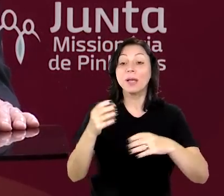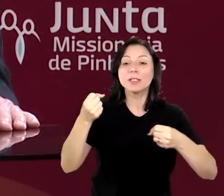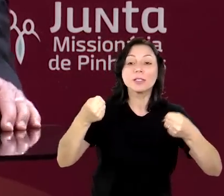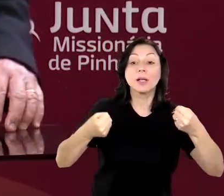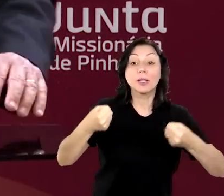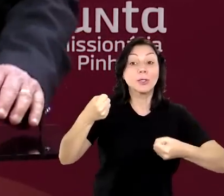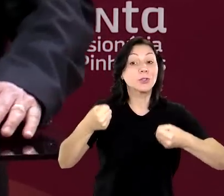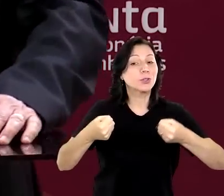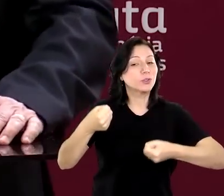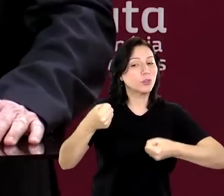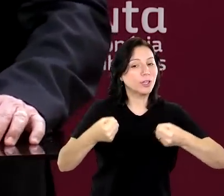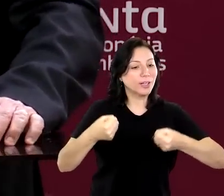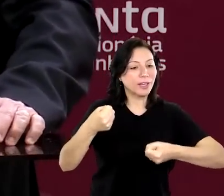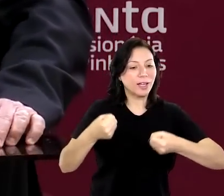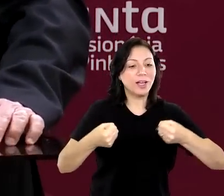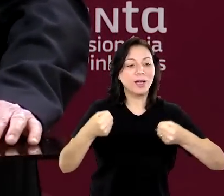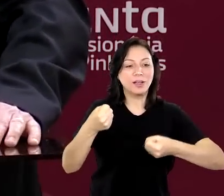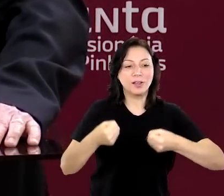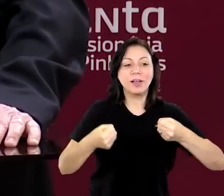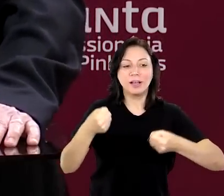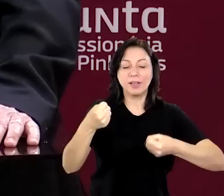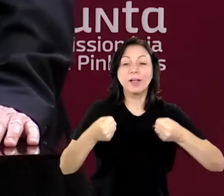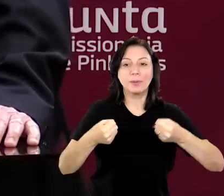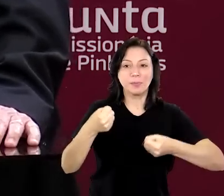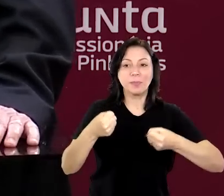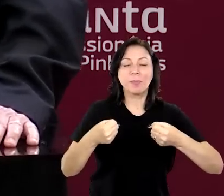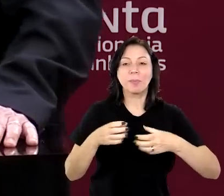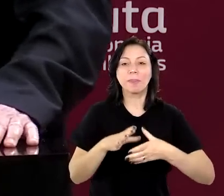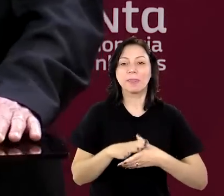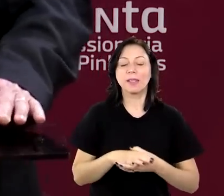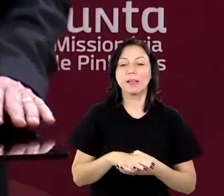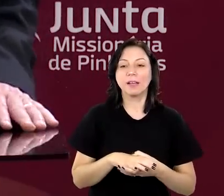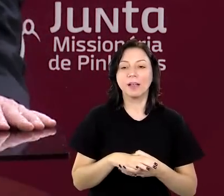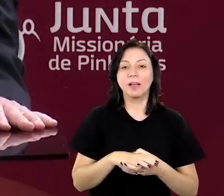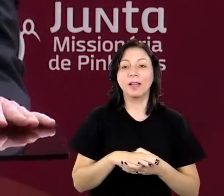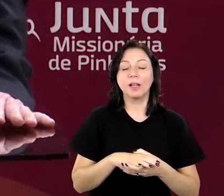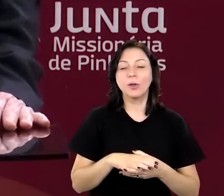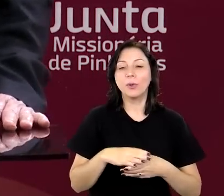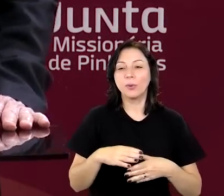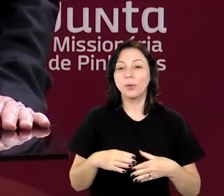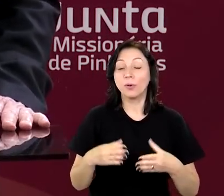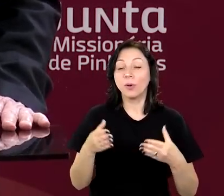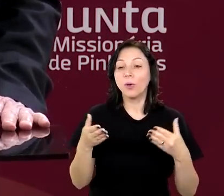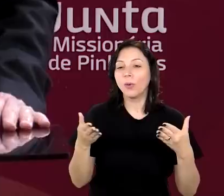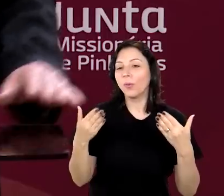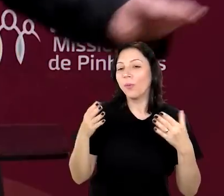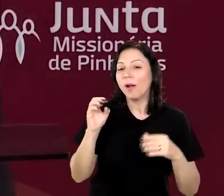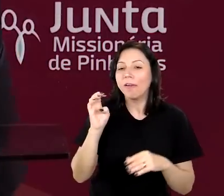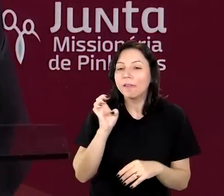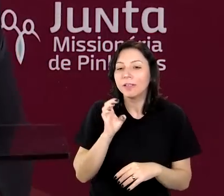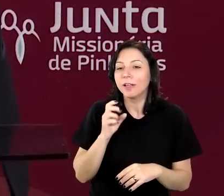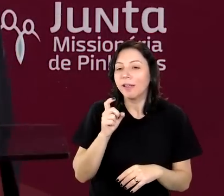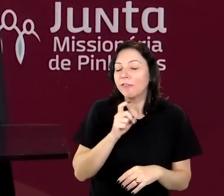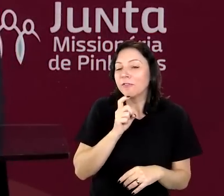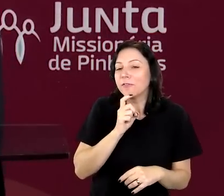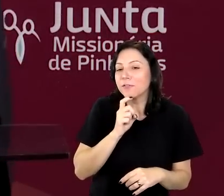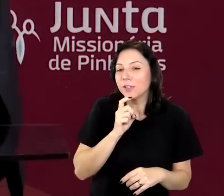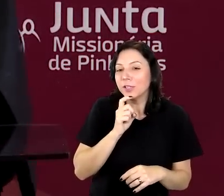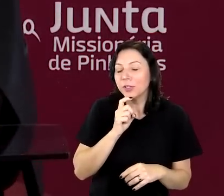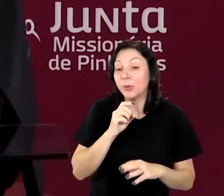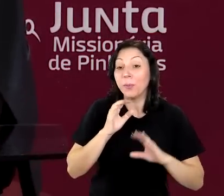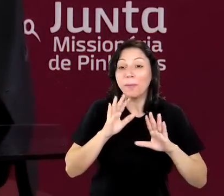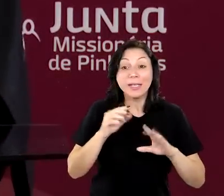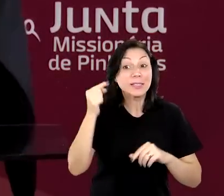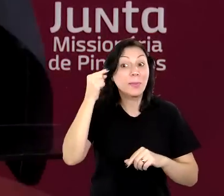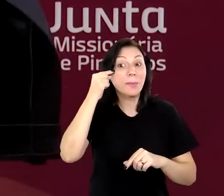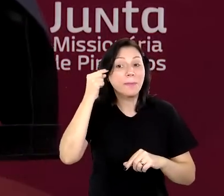E você imagina Jesus com seus discípulos caminhando sobre aquele deserto, saindo lá da Baixa